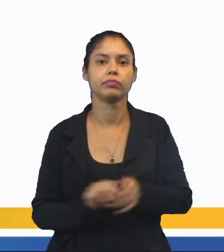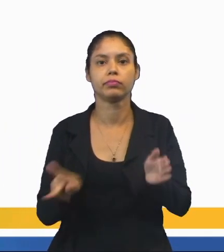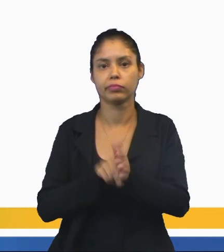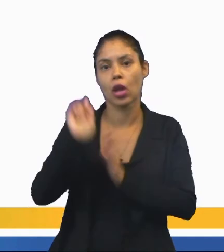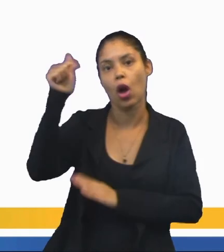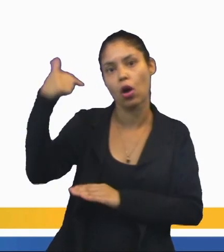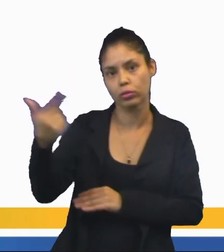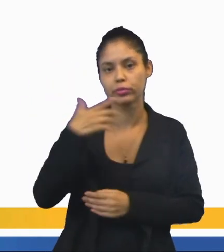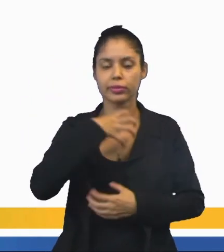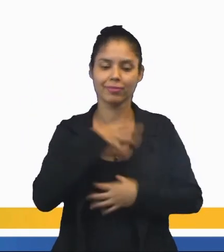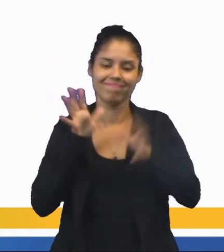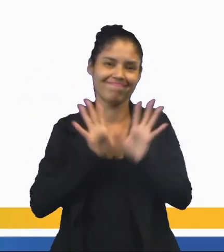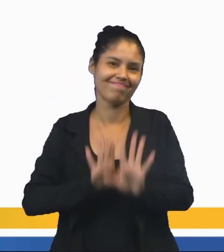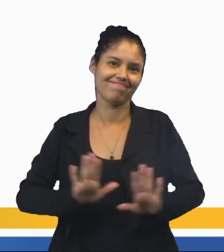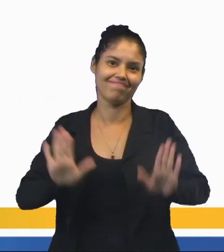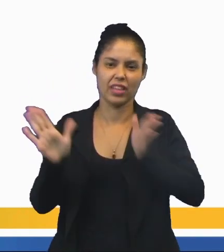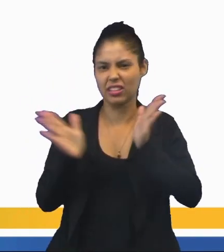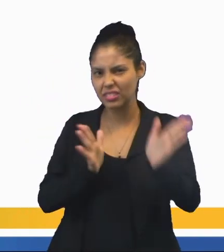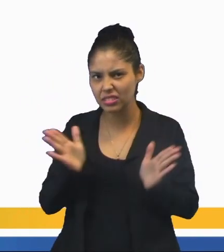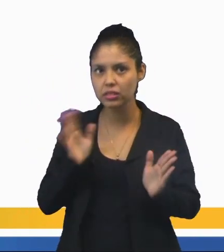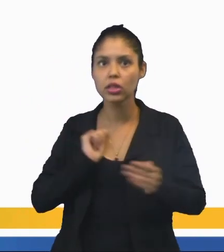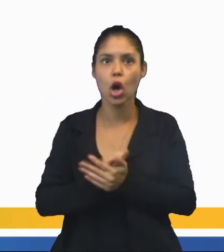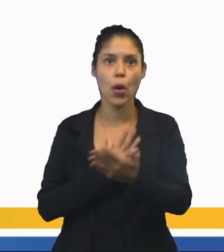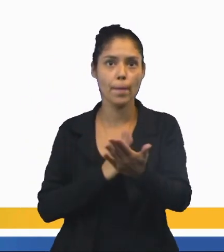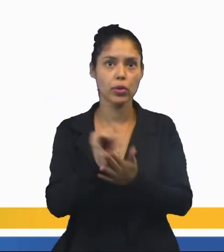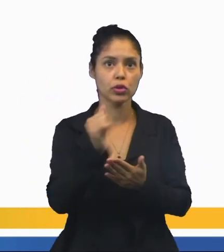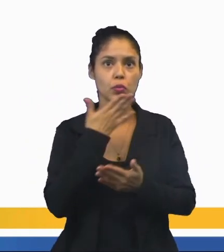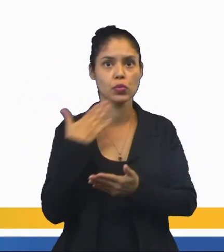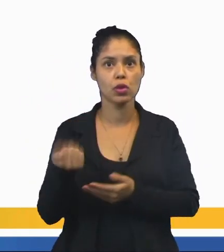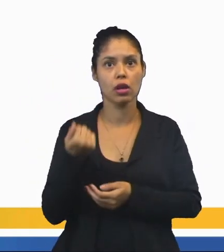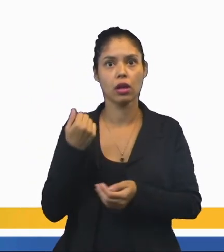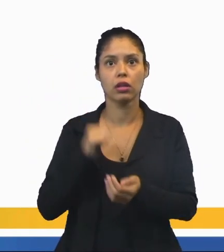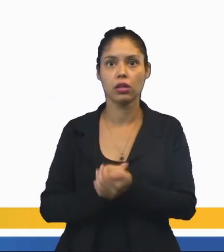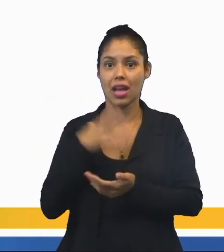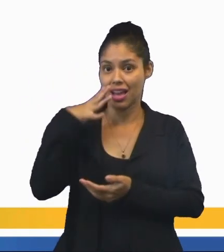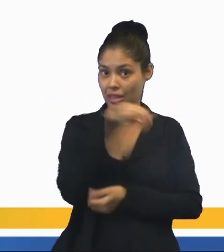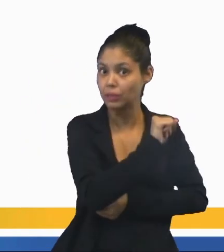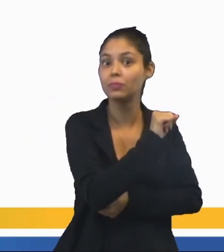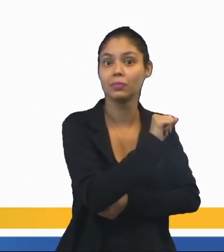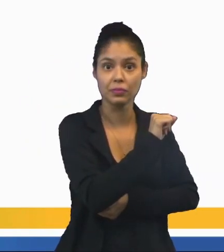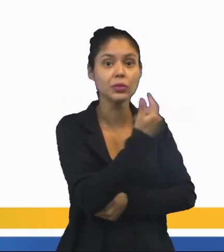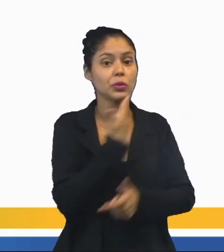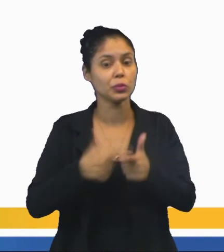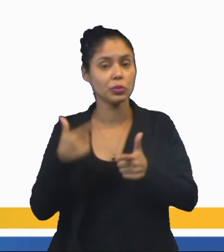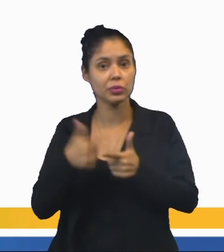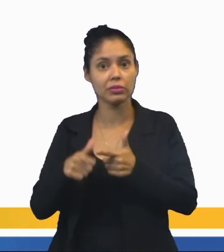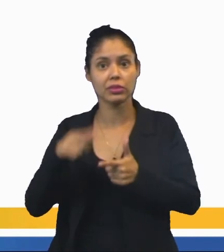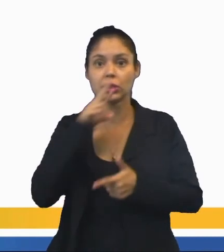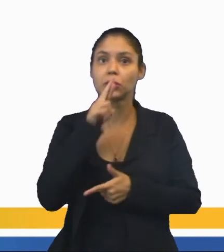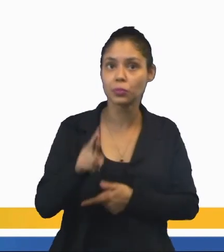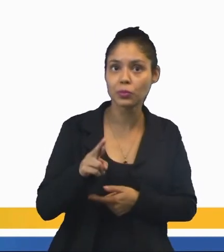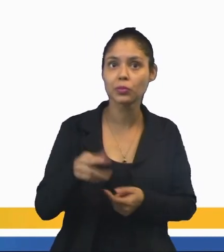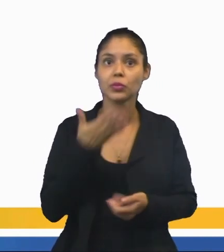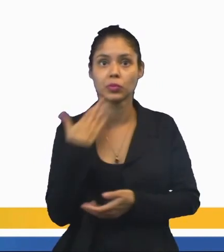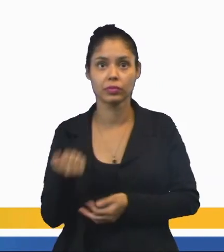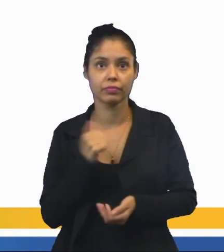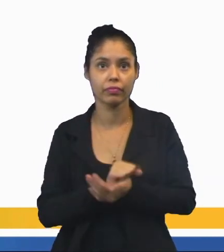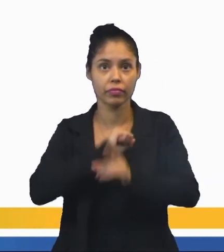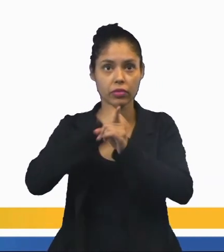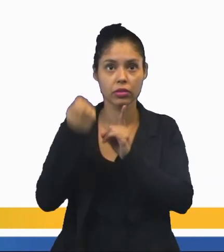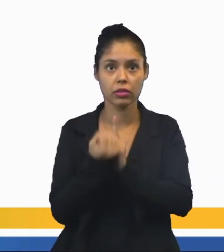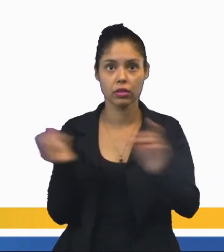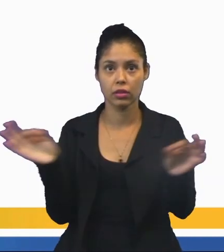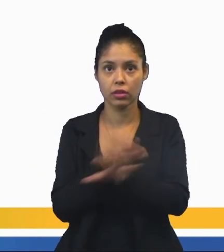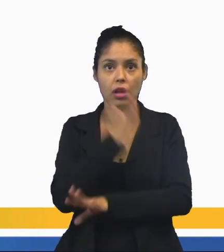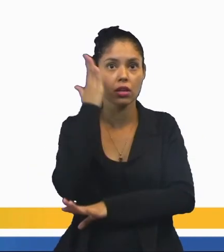outra questão sensível. A busca pela solução de problemas urgentes no contexto social. E, para terminar, a compreensão